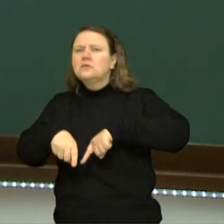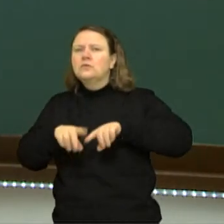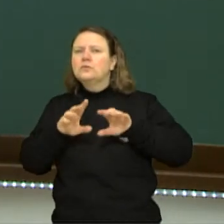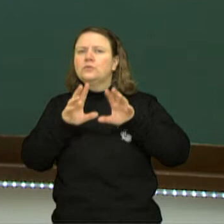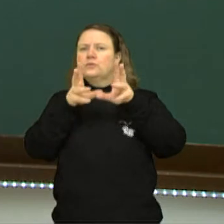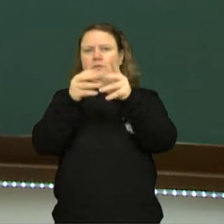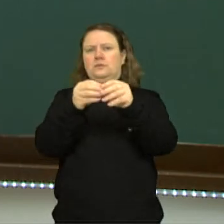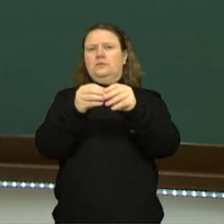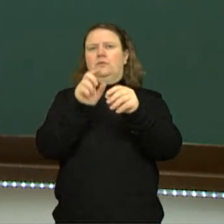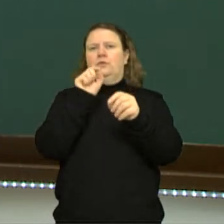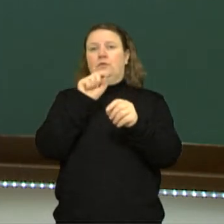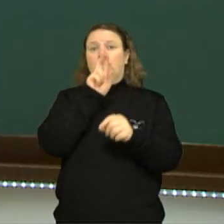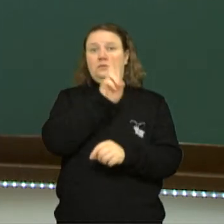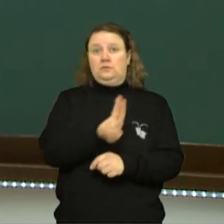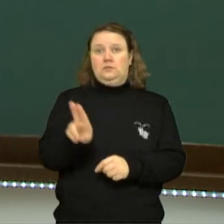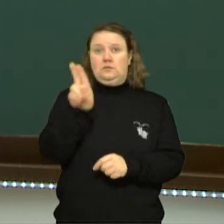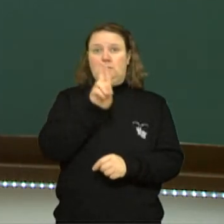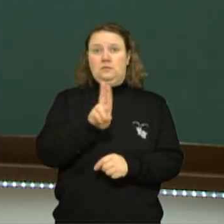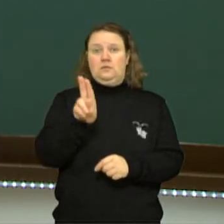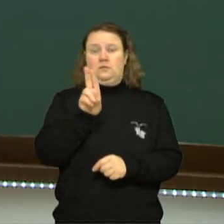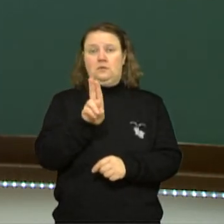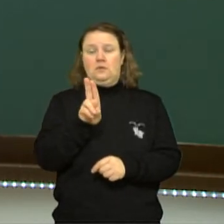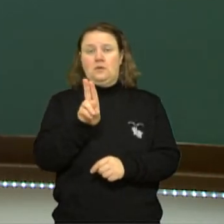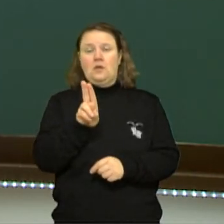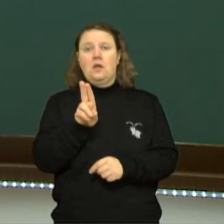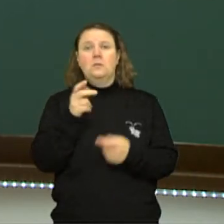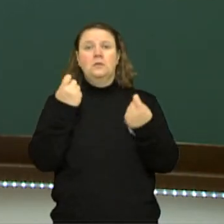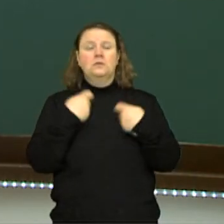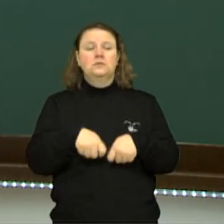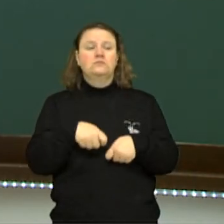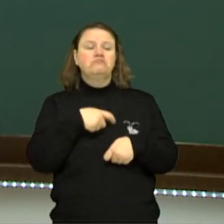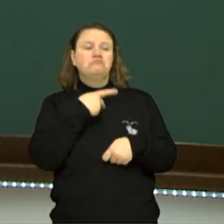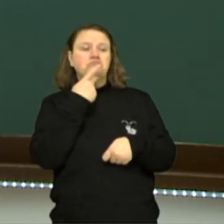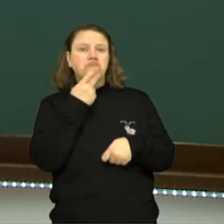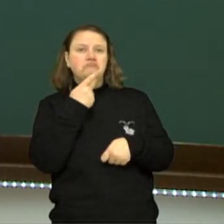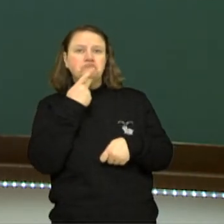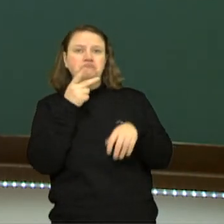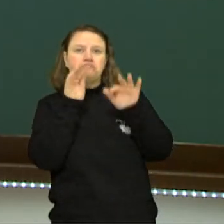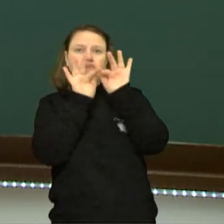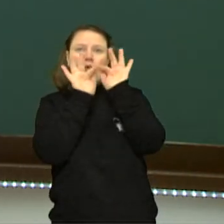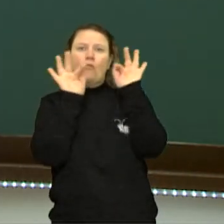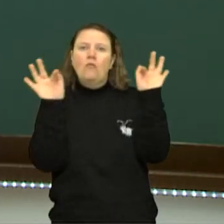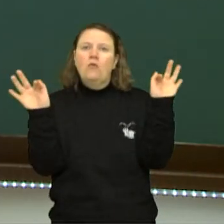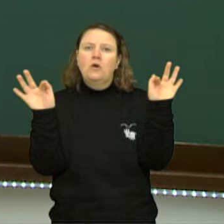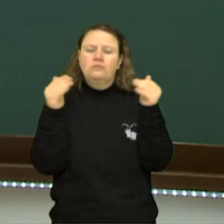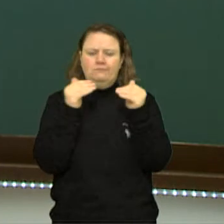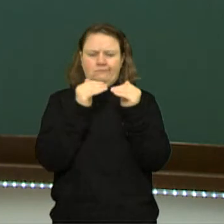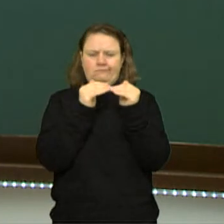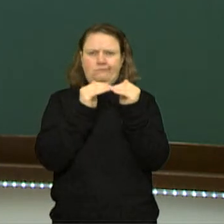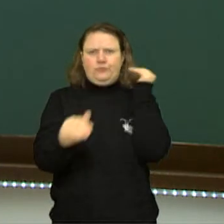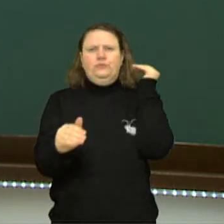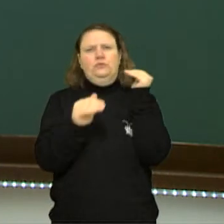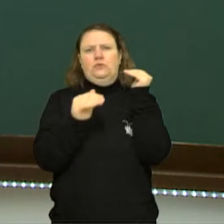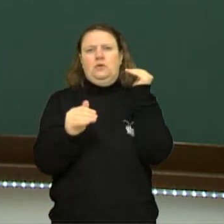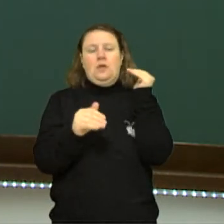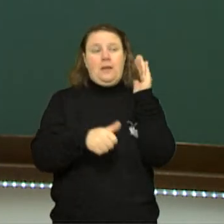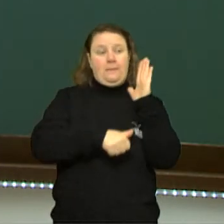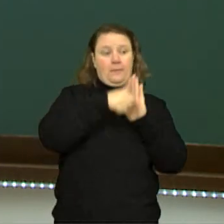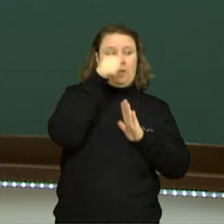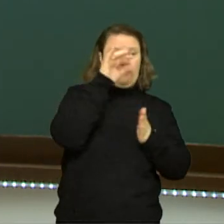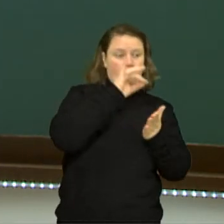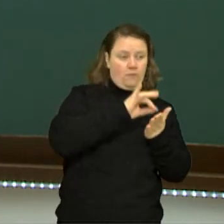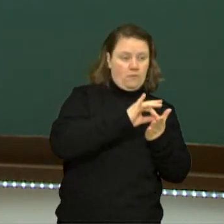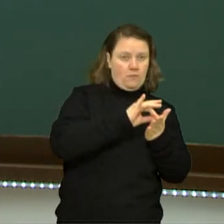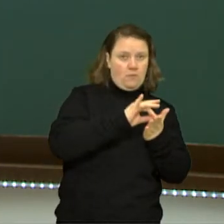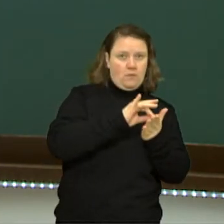esses, então, são utilizados quando você tem que falar uma palavra, né, uma frase, aliás, que discorde da segunda afirmação que você vai fazer. Então, você